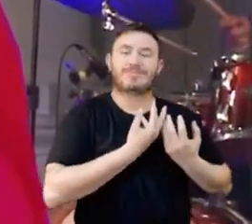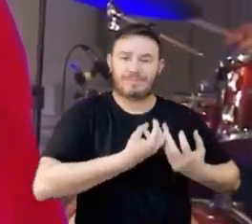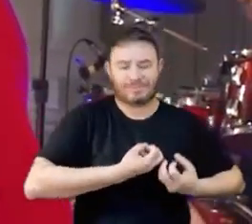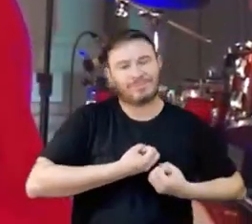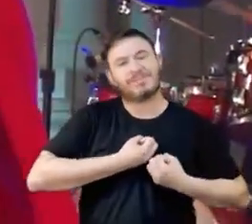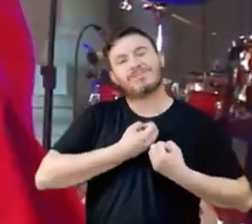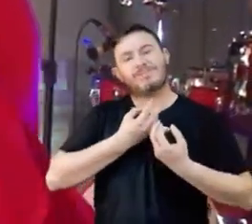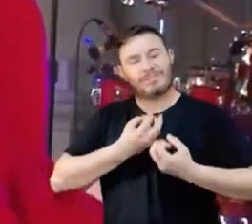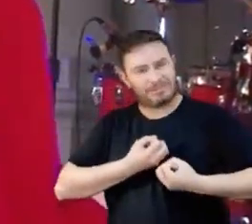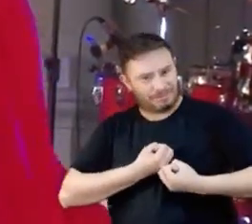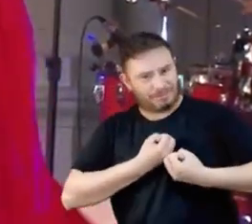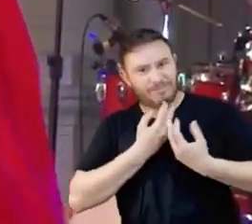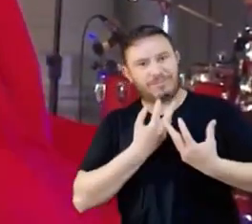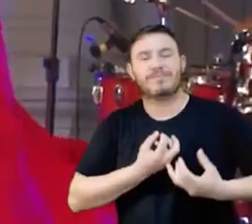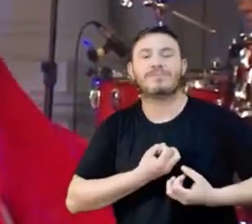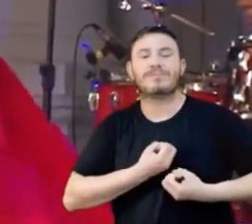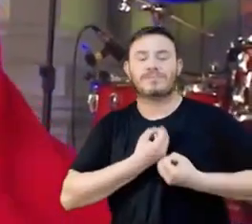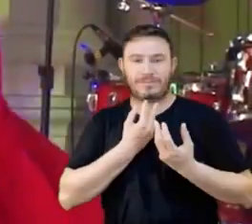Quente,